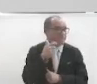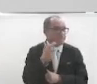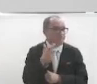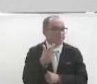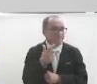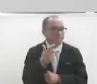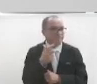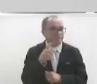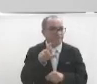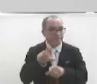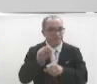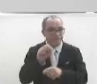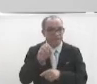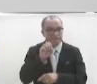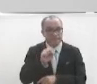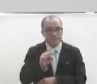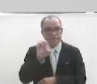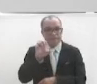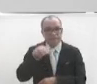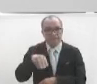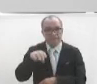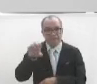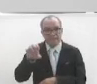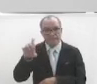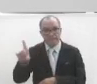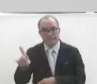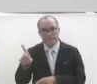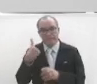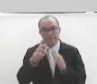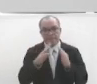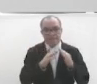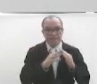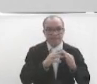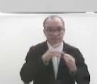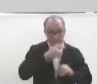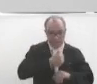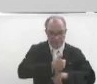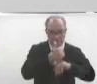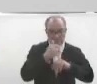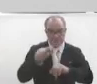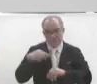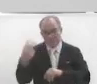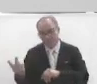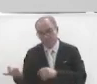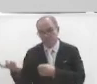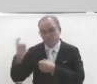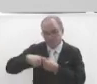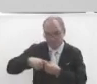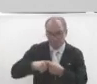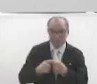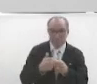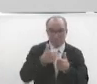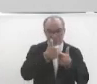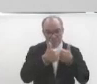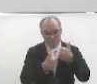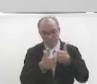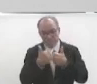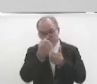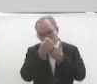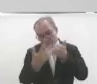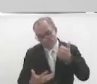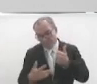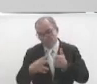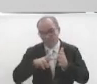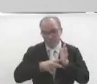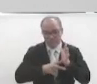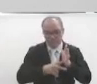escolhidos pela Semed um membro titular e um membro suplente por isso na assembleia geral os profissionais da educação e um membro da diretoria do